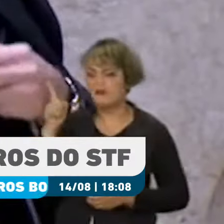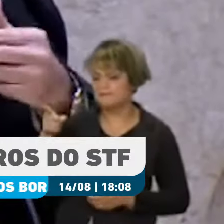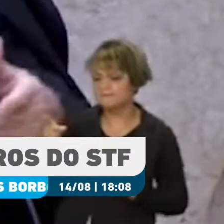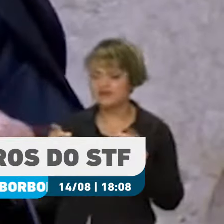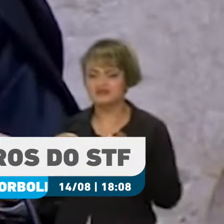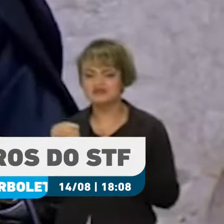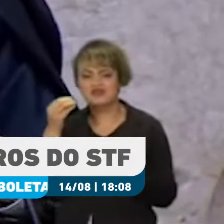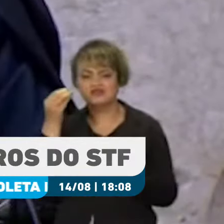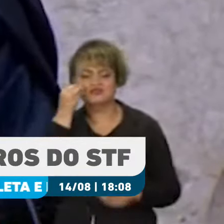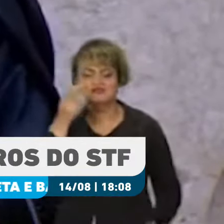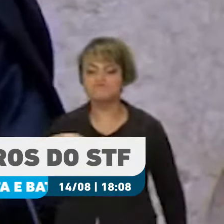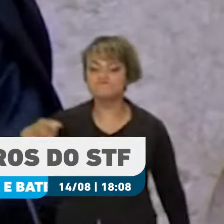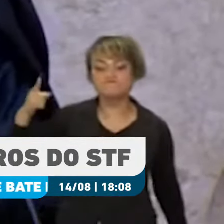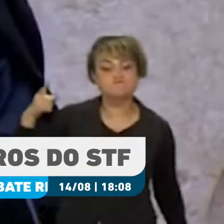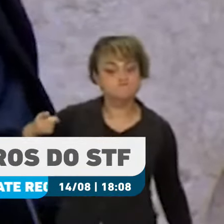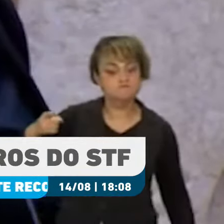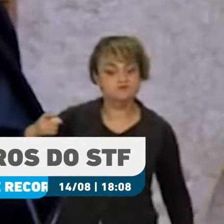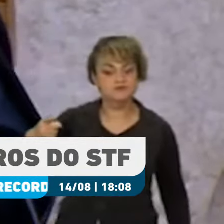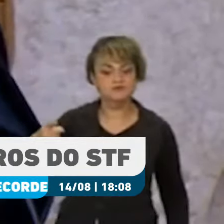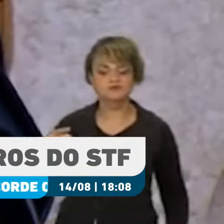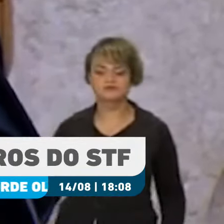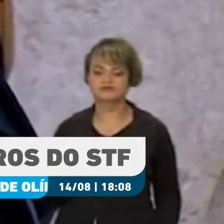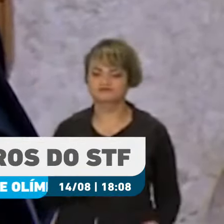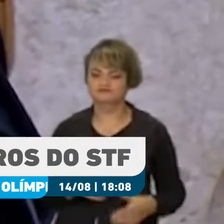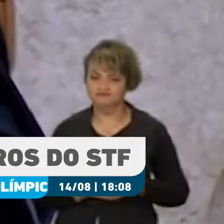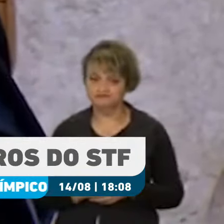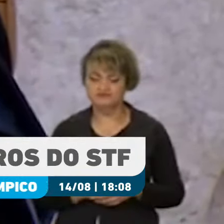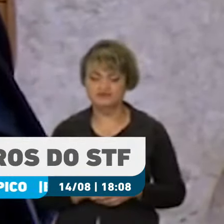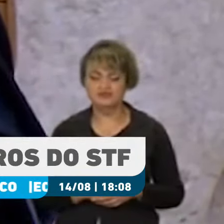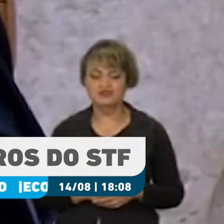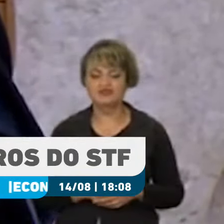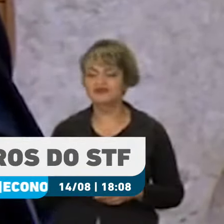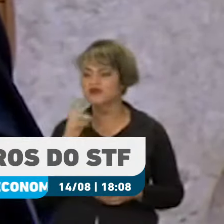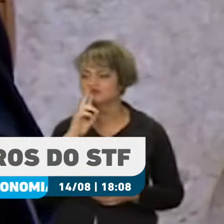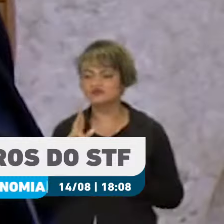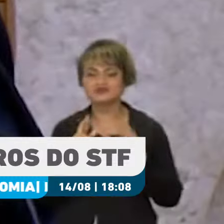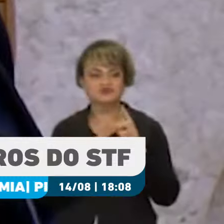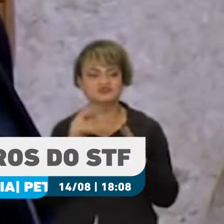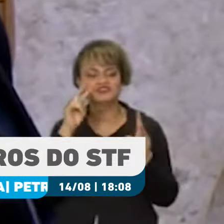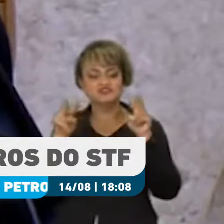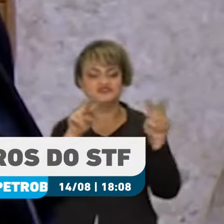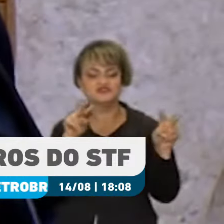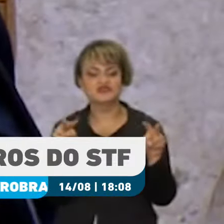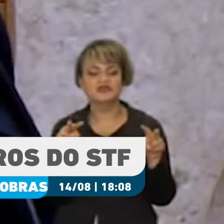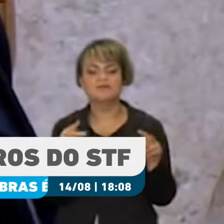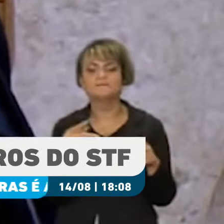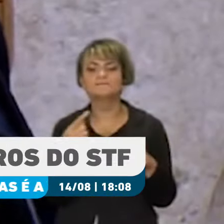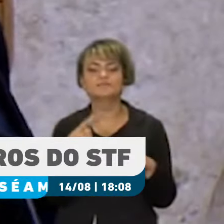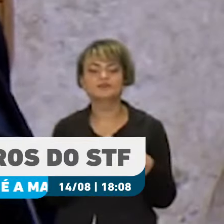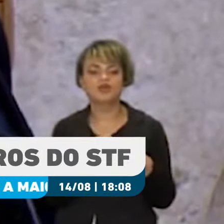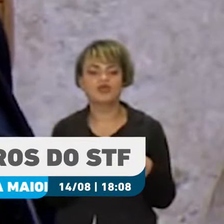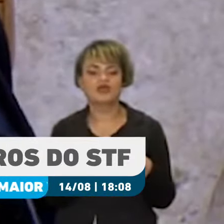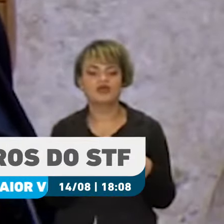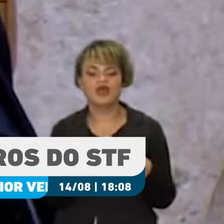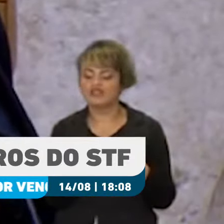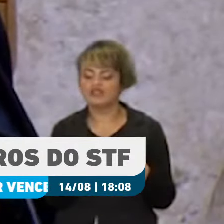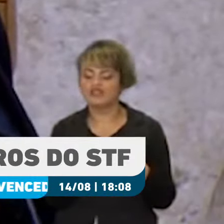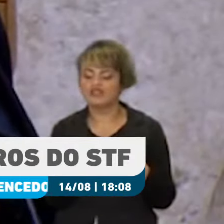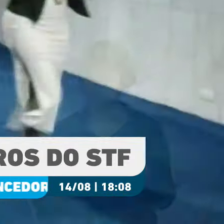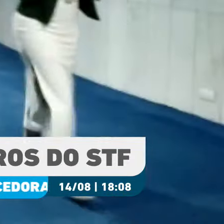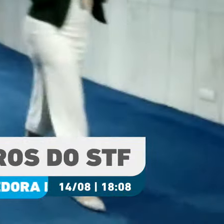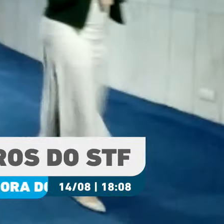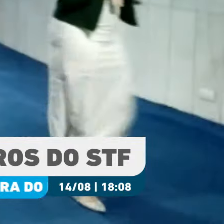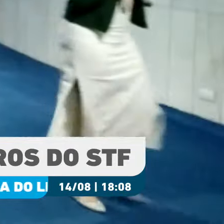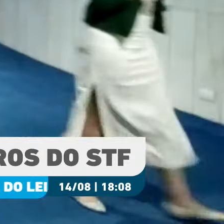tentativa de intimidar e portanto parte da reação que nós enfrentamos é porque não nos deixamos intimidar